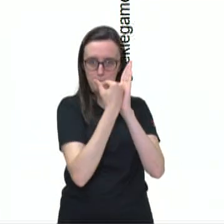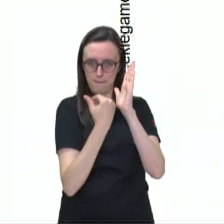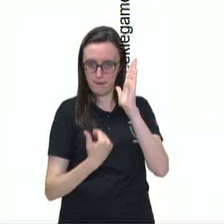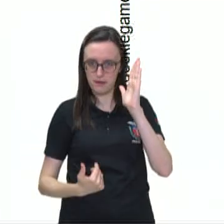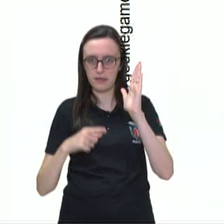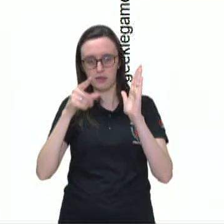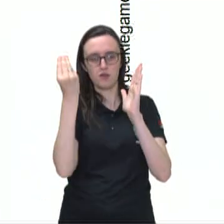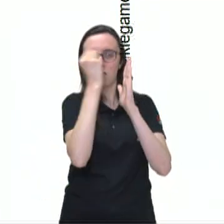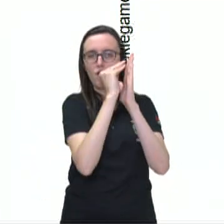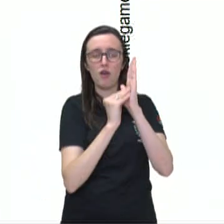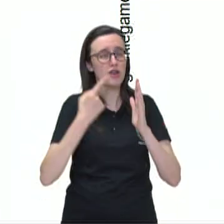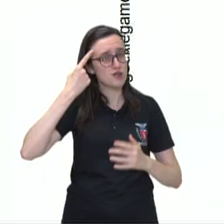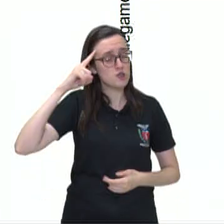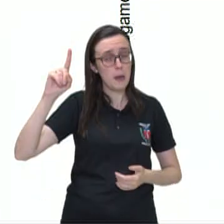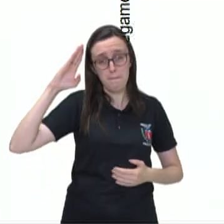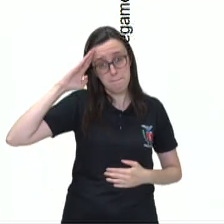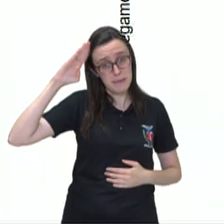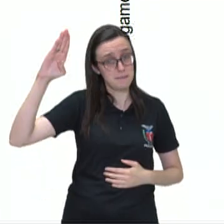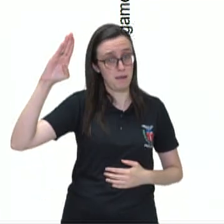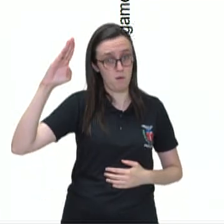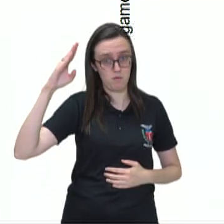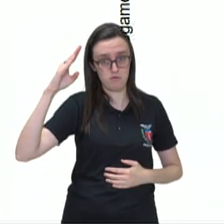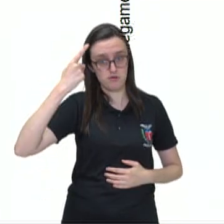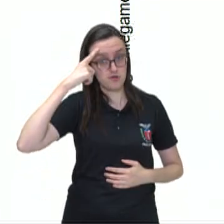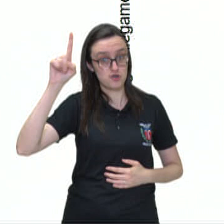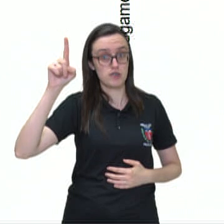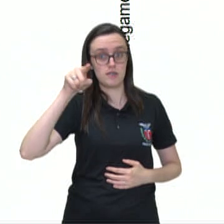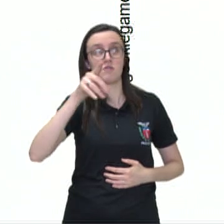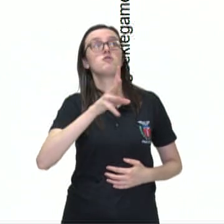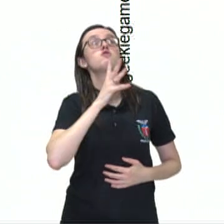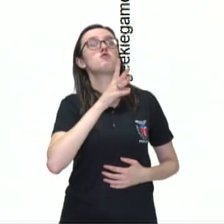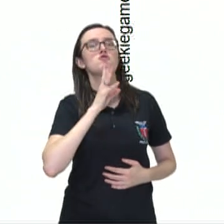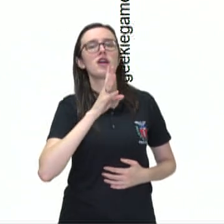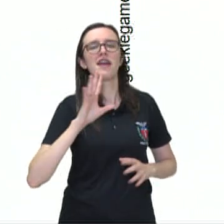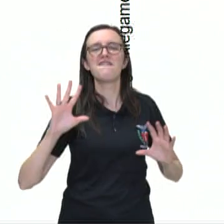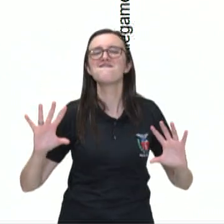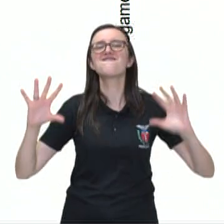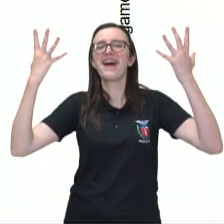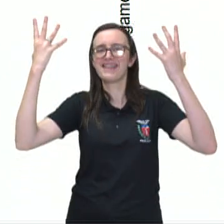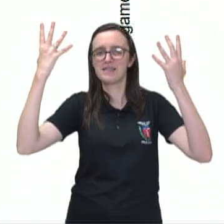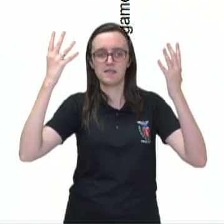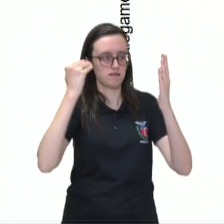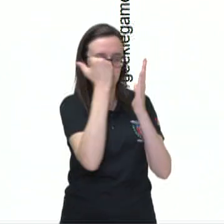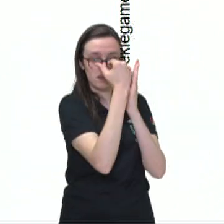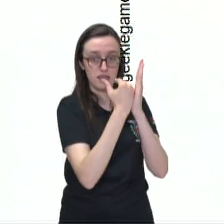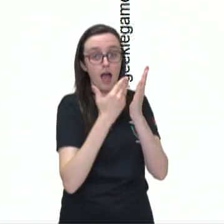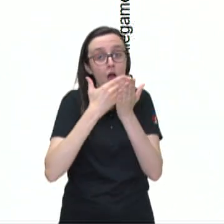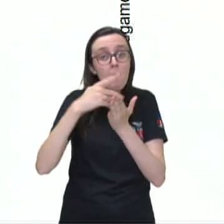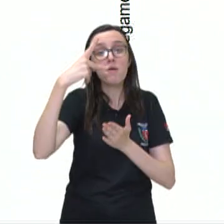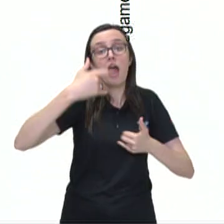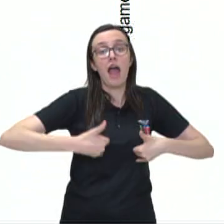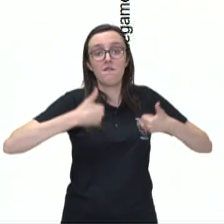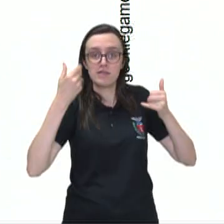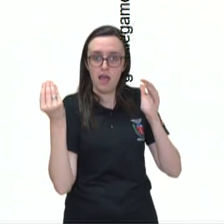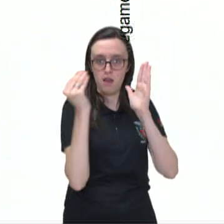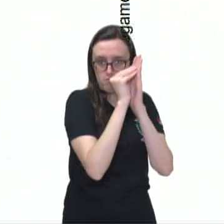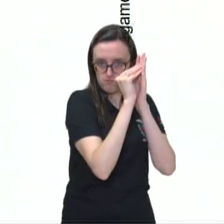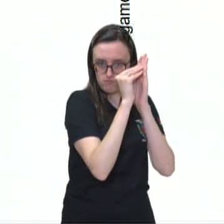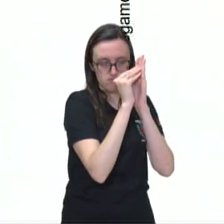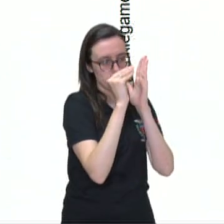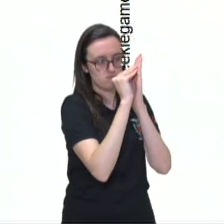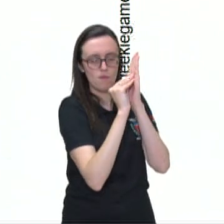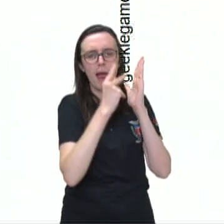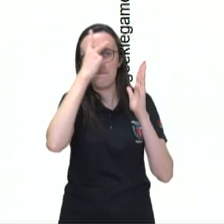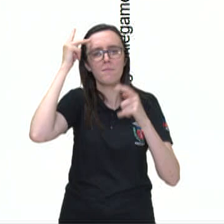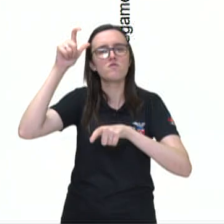com as principais datas comemorativas que você conhece, começando pelo seu aniversário, das pessoas